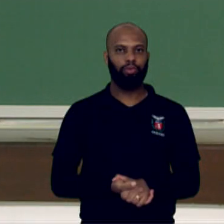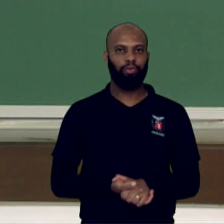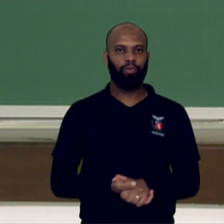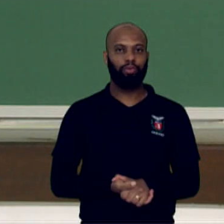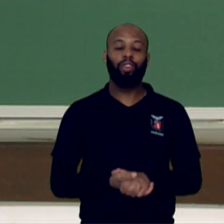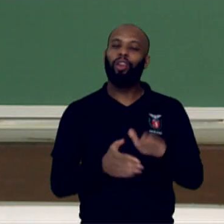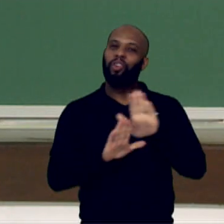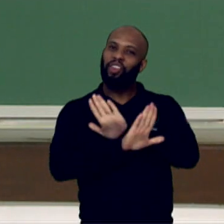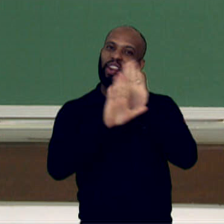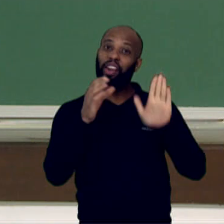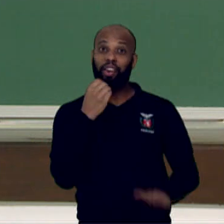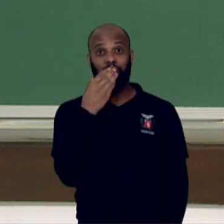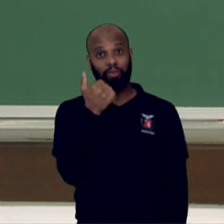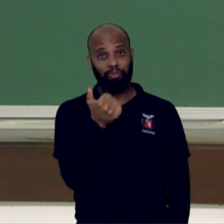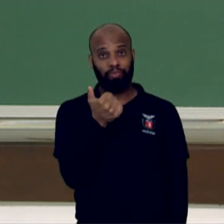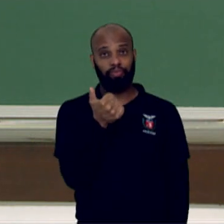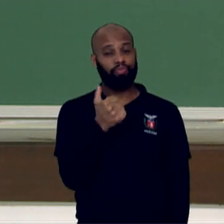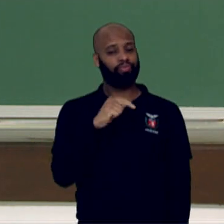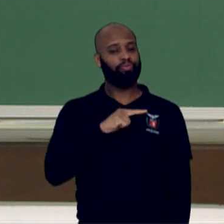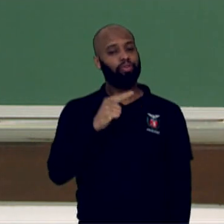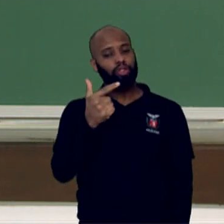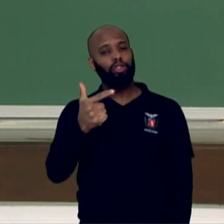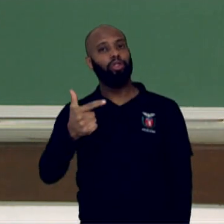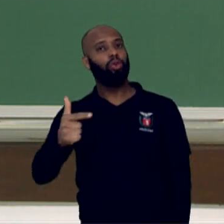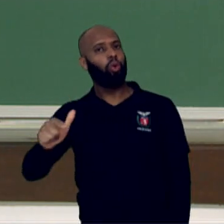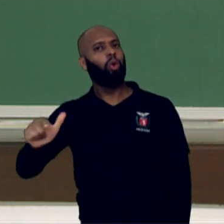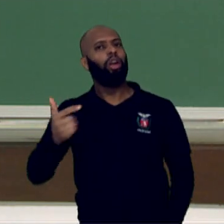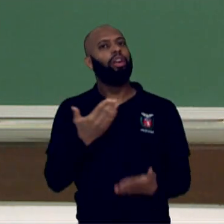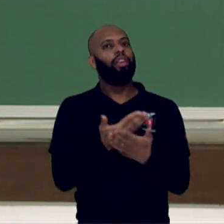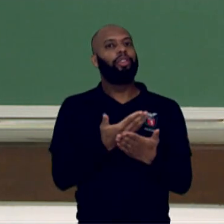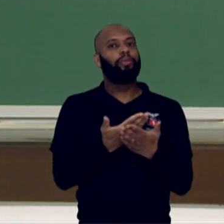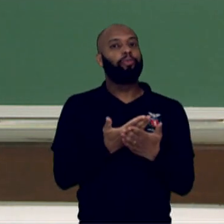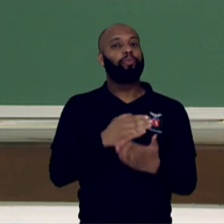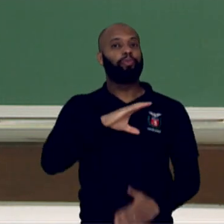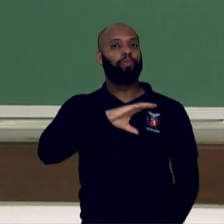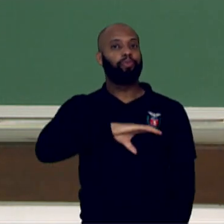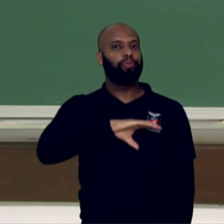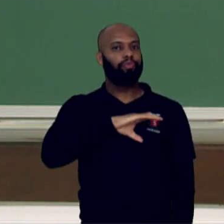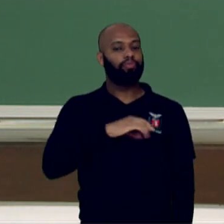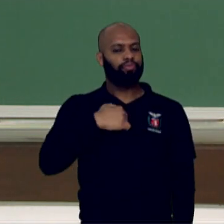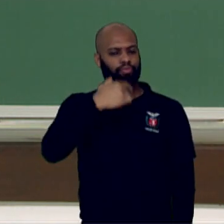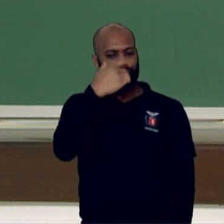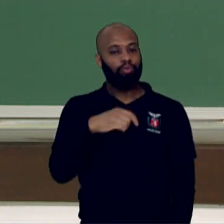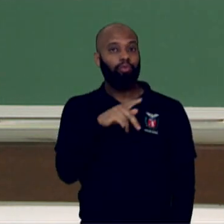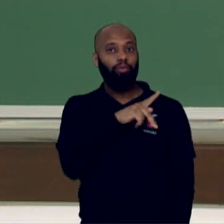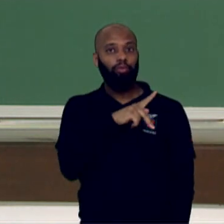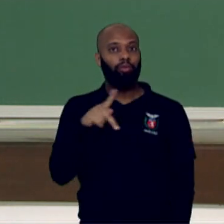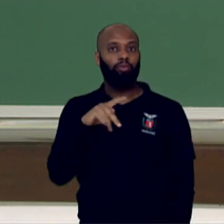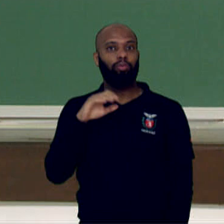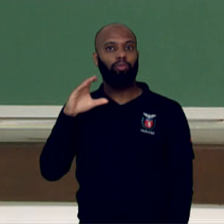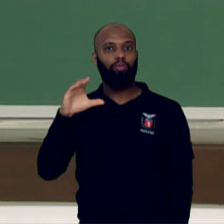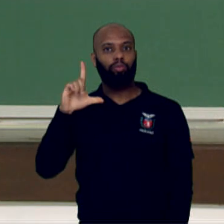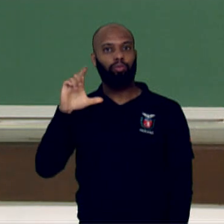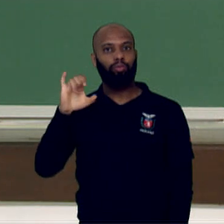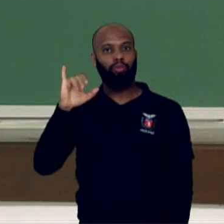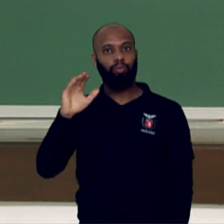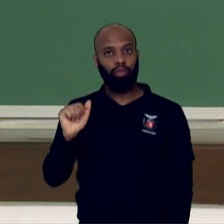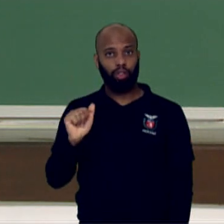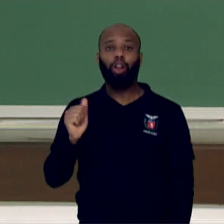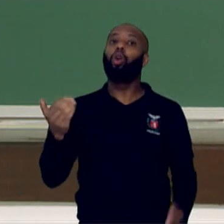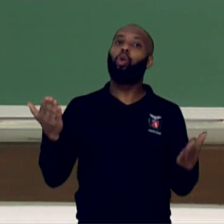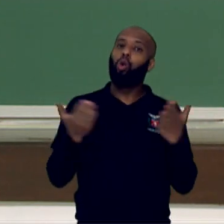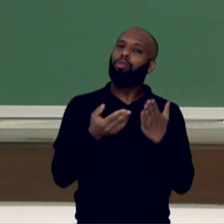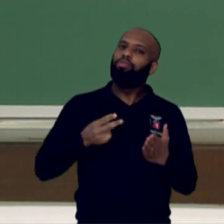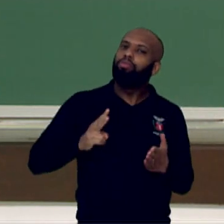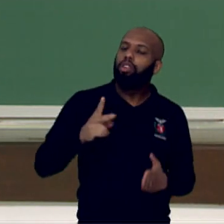Olá pessoal, tudo bem? Estamos com mais uma aula de português. Eu sou a professora Cléia da Rocha e hoje nós continuaremos falando sobre o